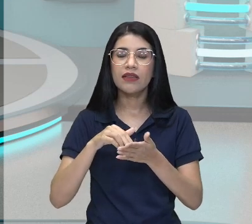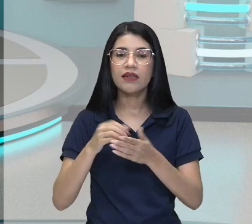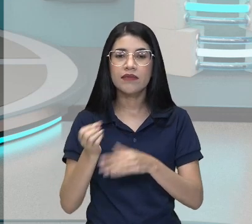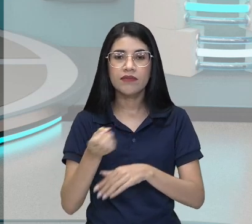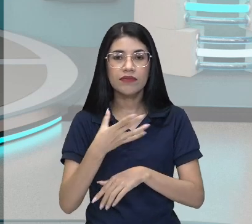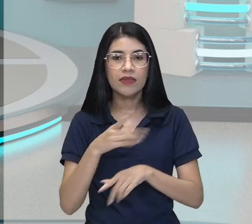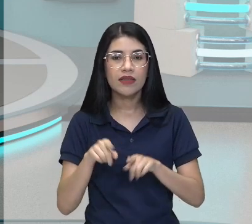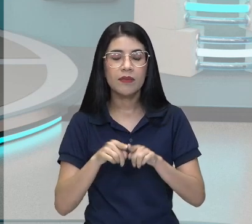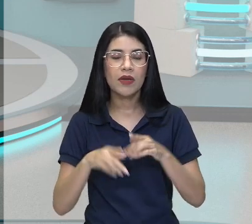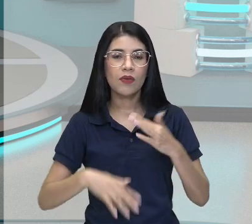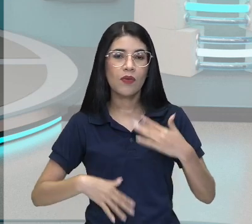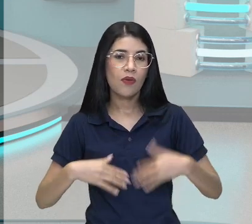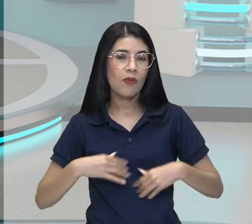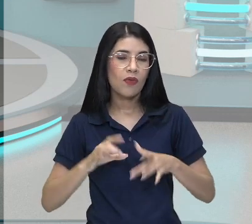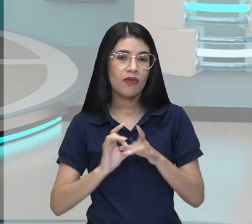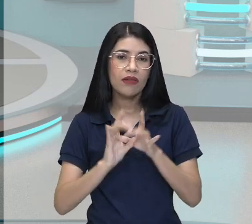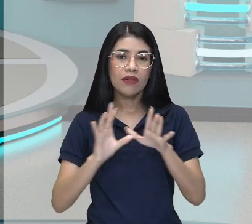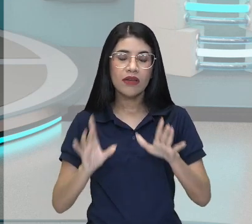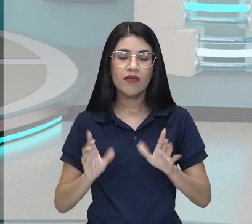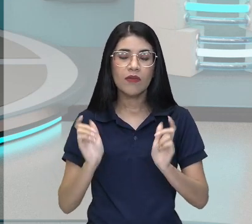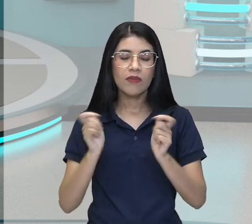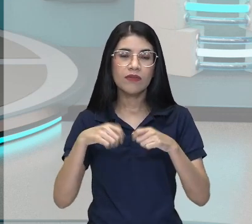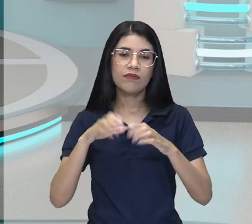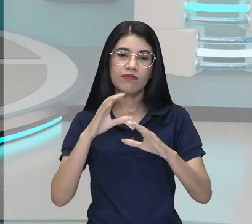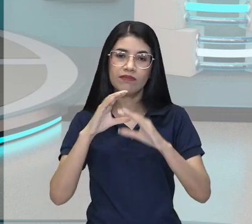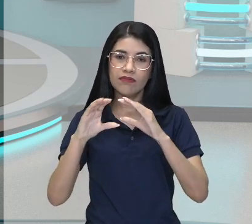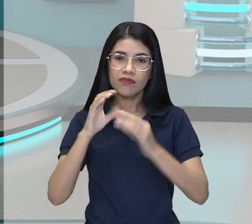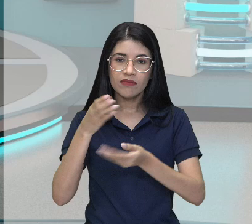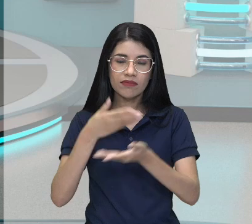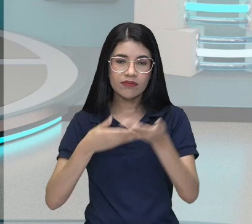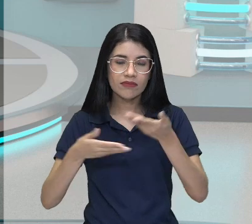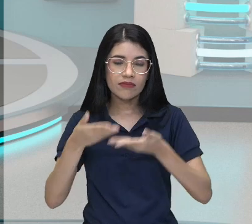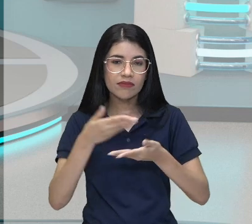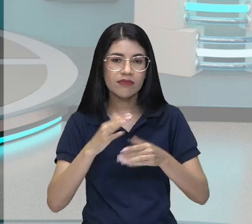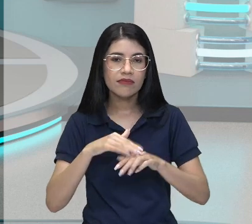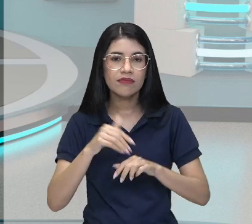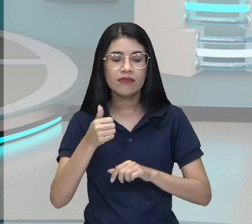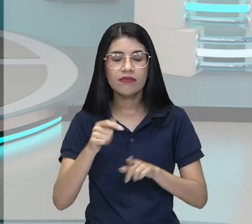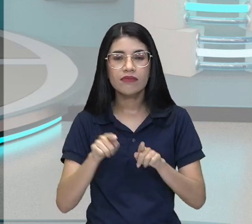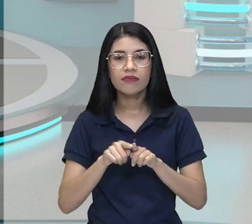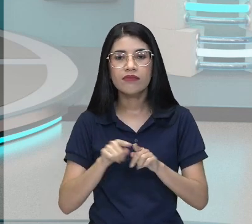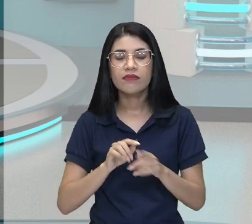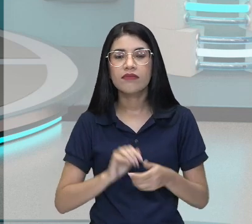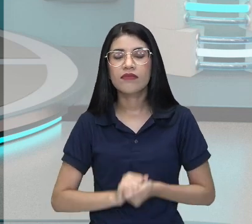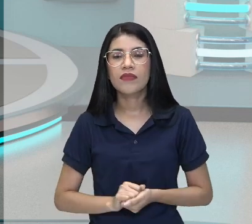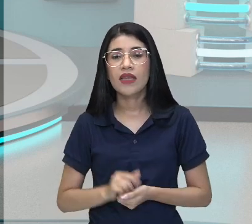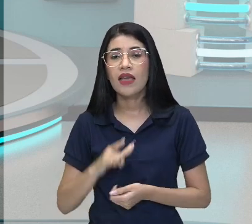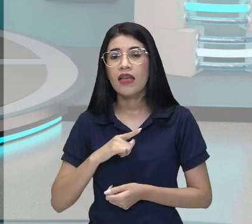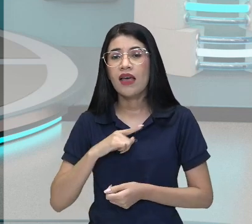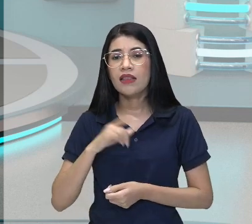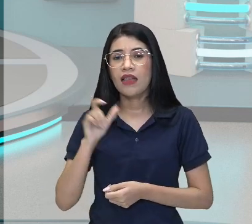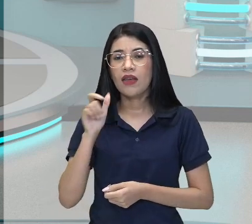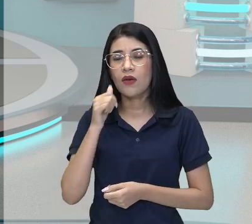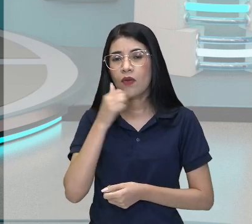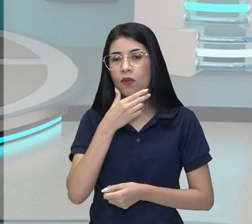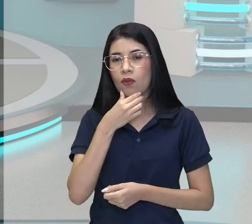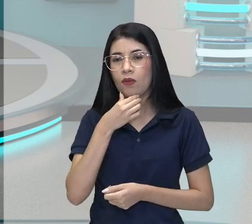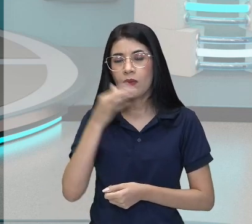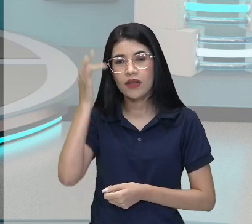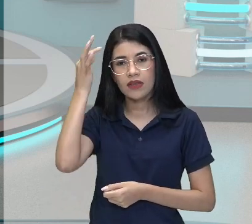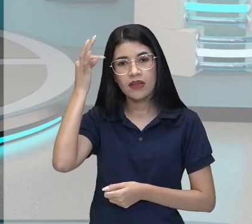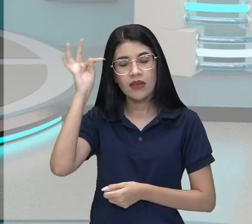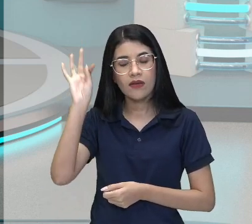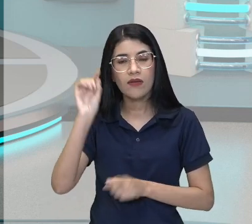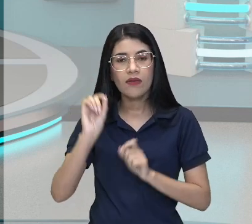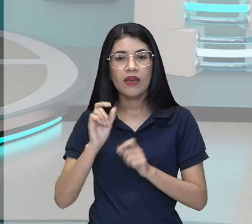corpo muito mais livre, se comunicando, né? E aí tem um teórico que ele fala justamente sobre esses movimentos,